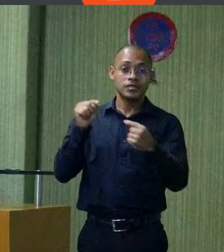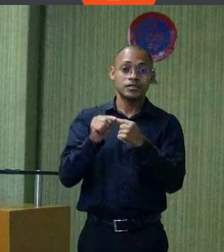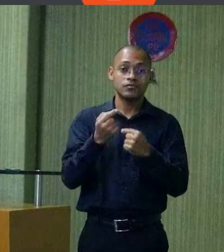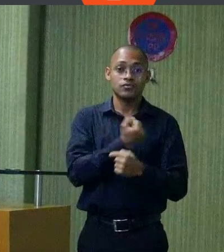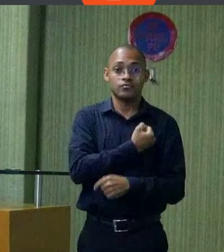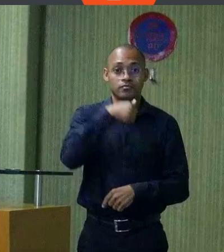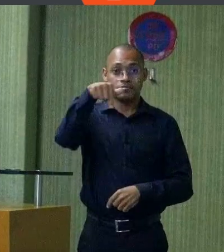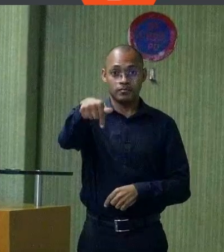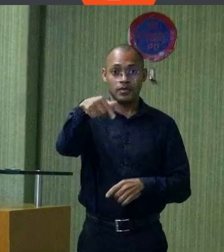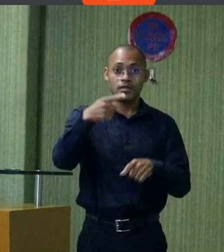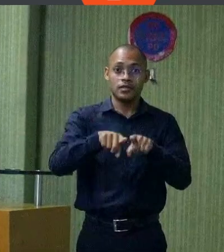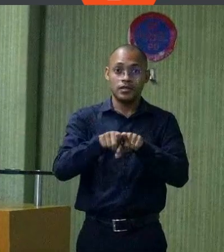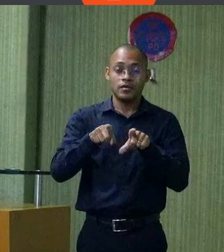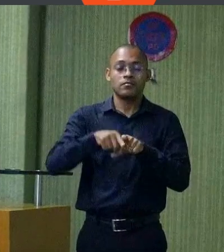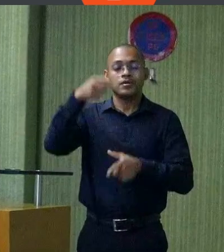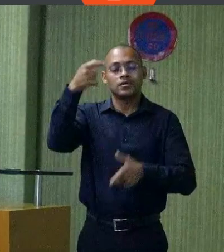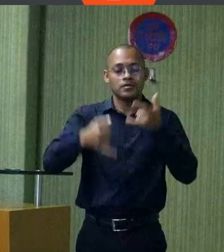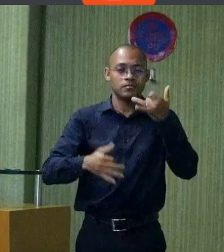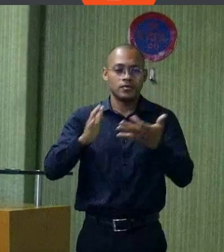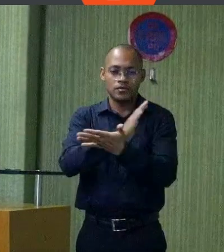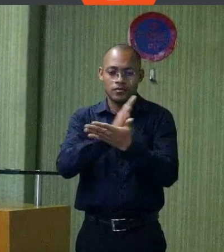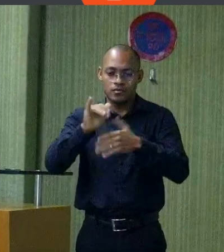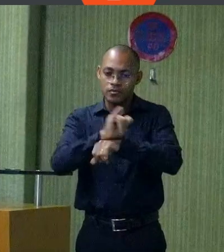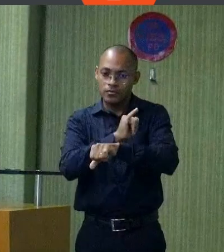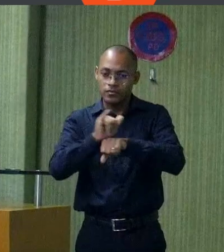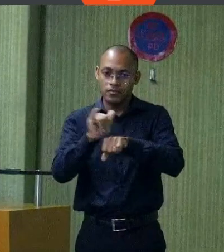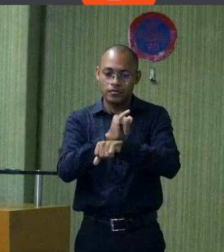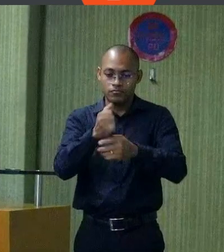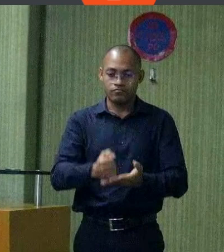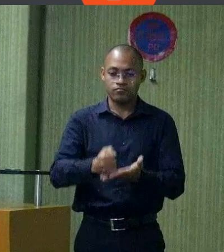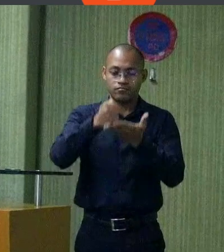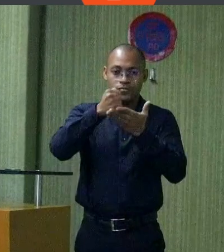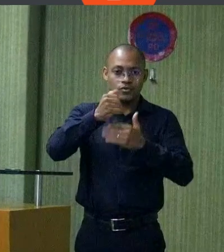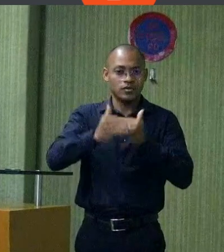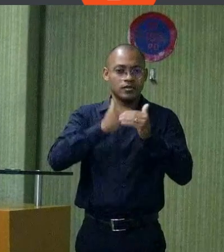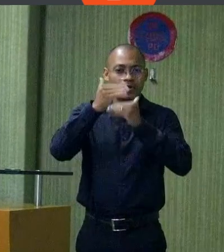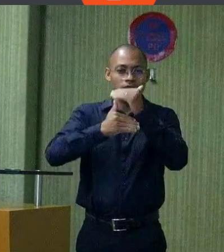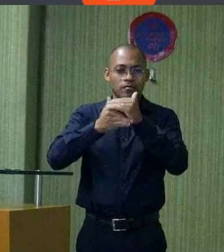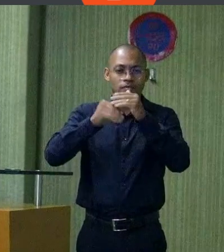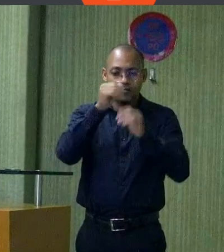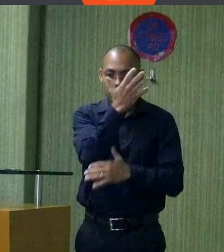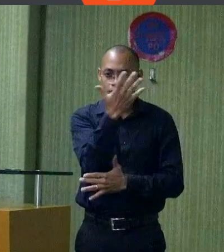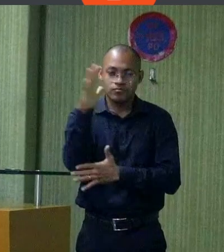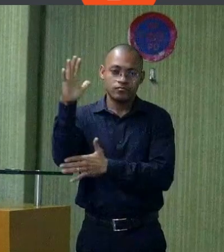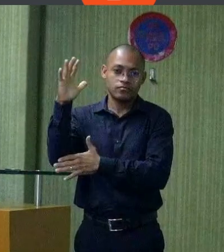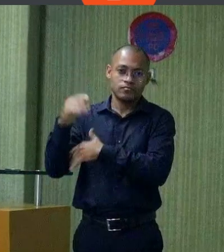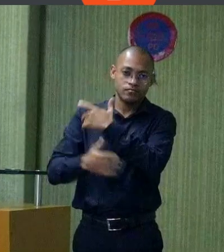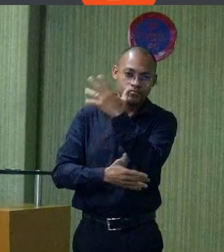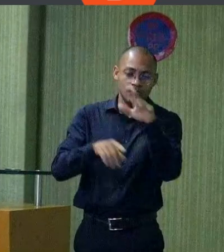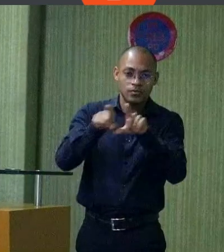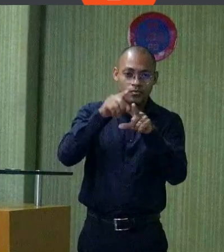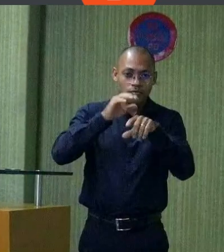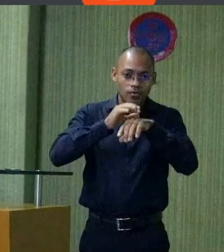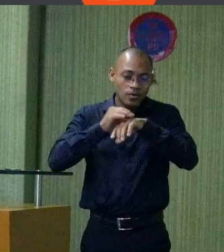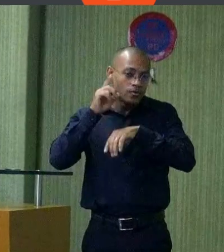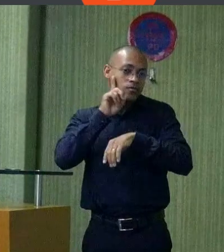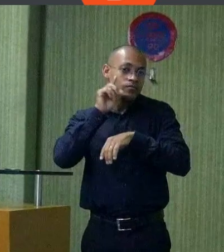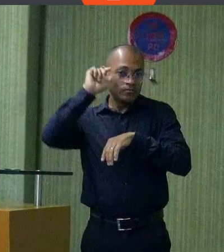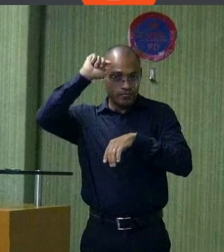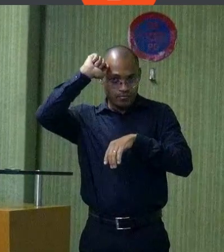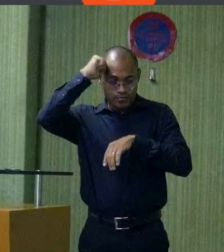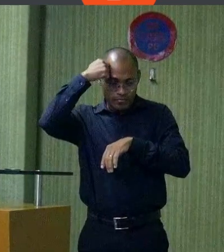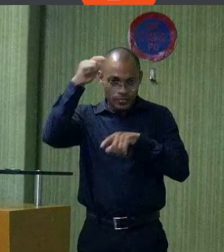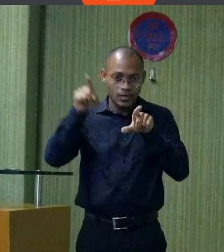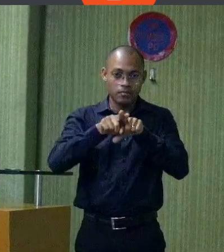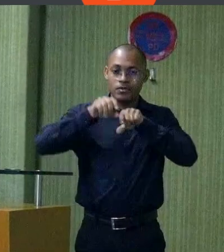além de tratar de estratégias que fortalecem a educação ambiental a educação para as relações étnico-raciais e para educação em direitos humanos